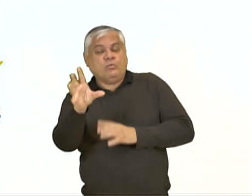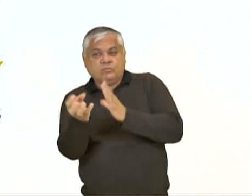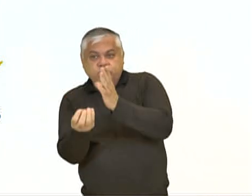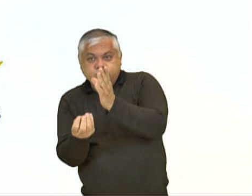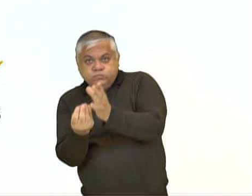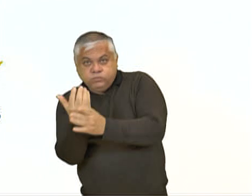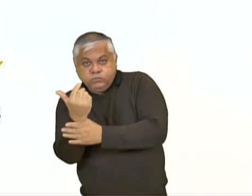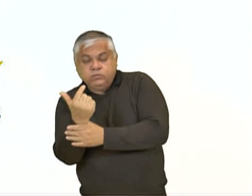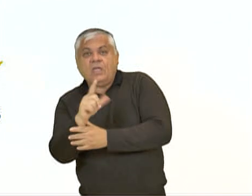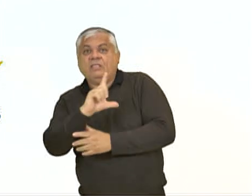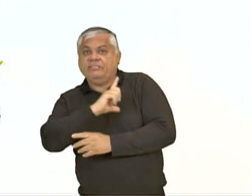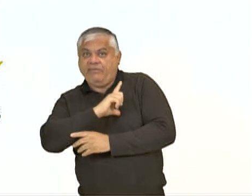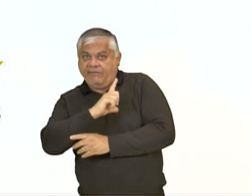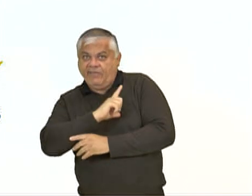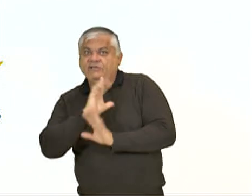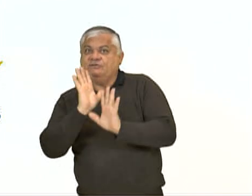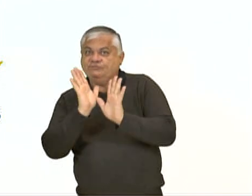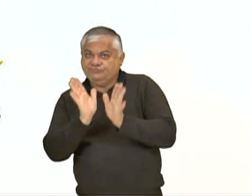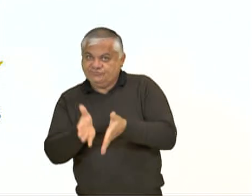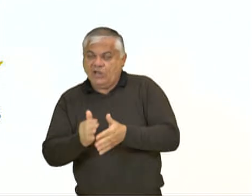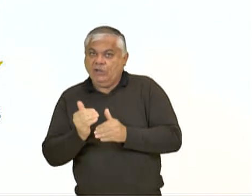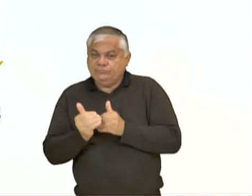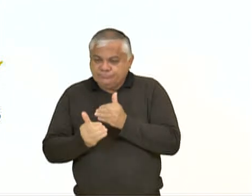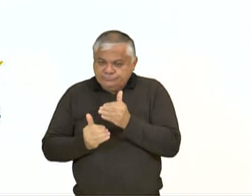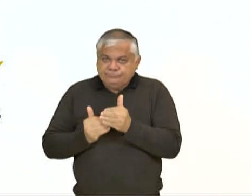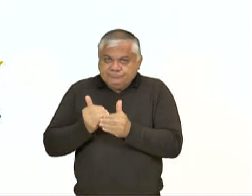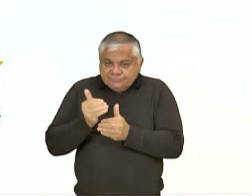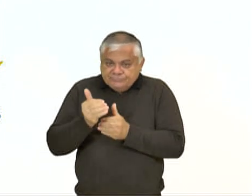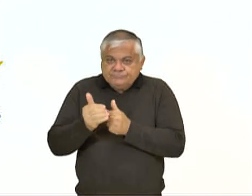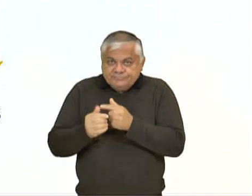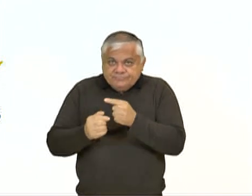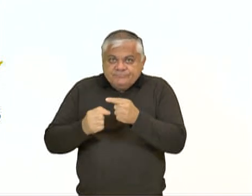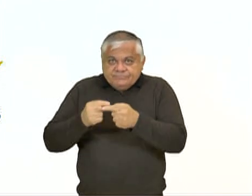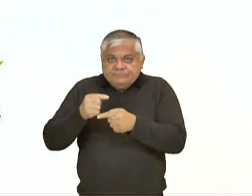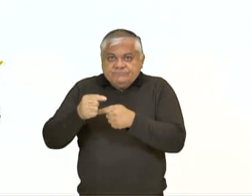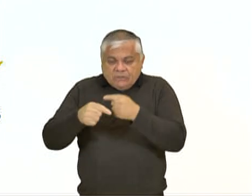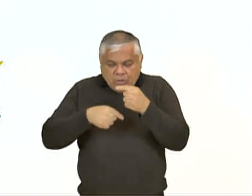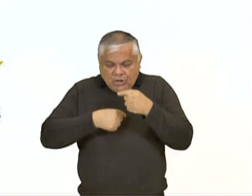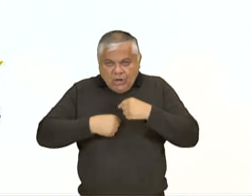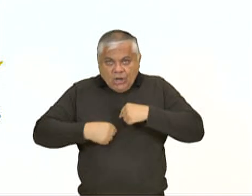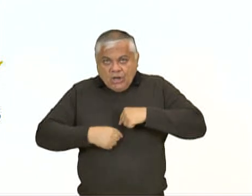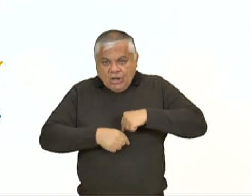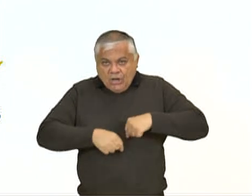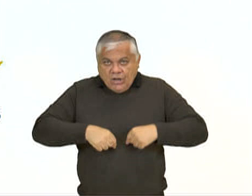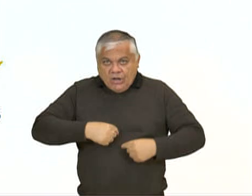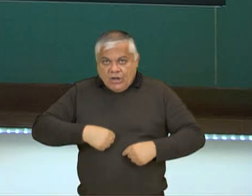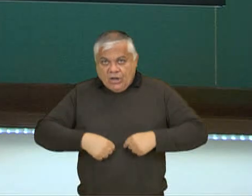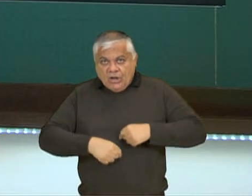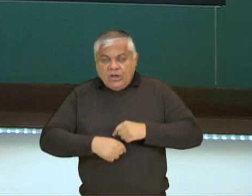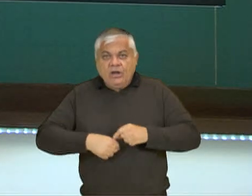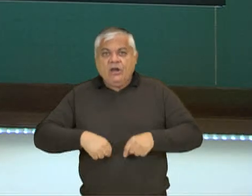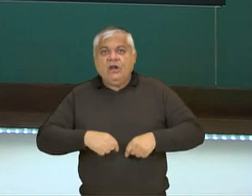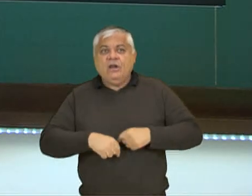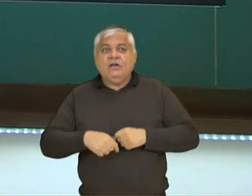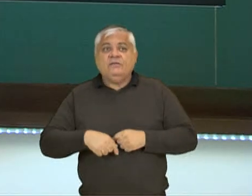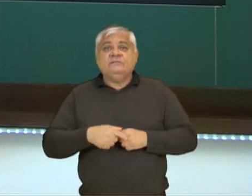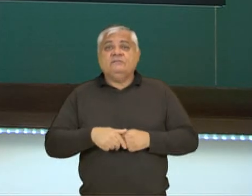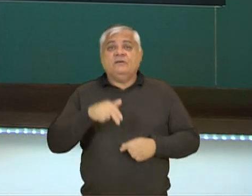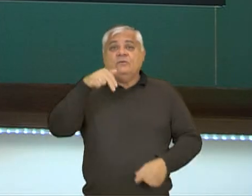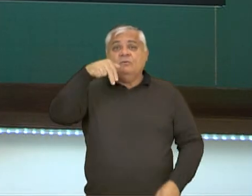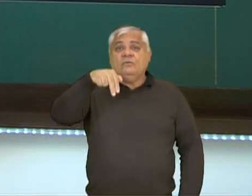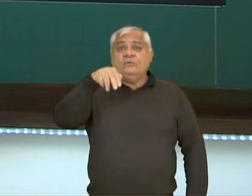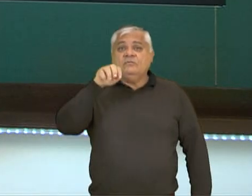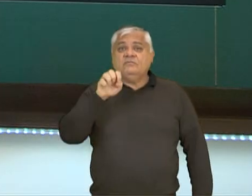segundo grupo primitivo, né? Que já tem uma evoluçãozinha maior. Daí nós falamos dos platelmintos e os nematódeos. Sim,